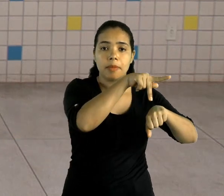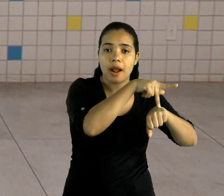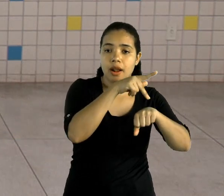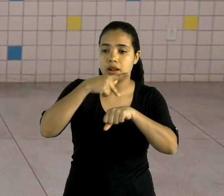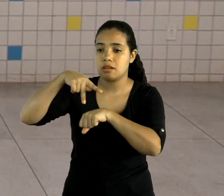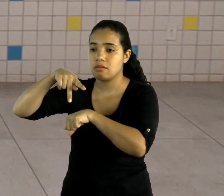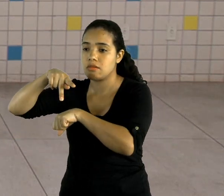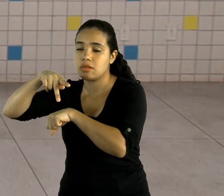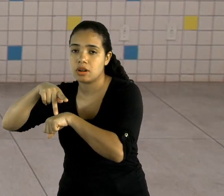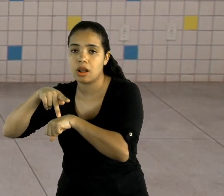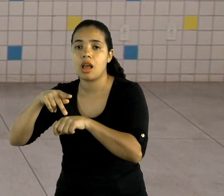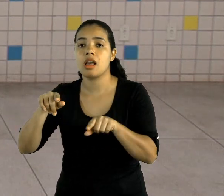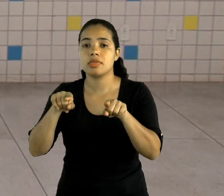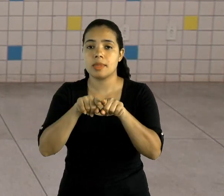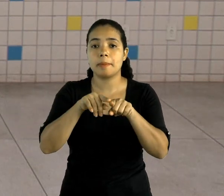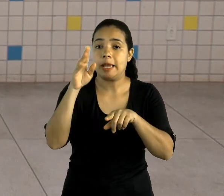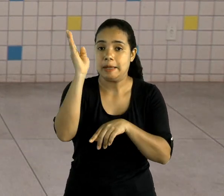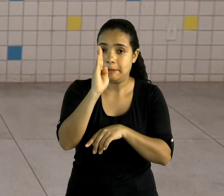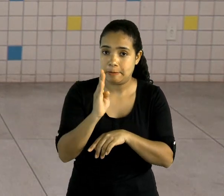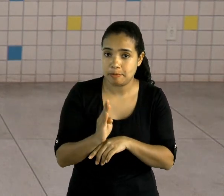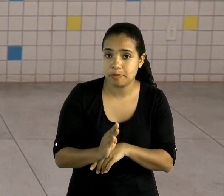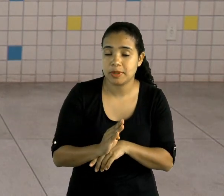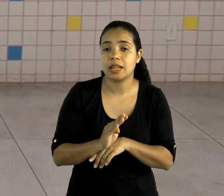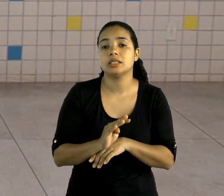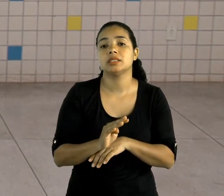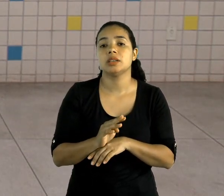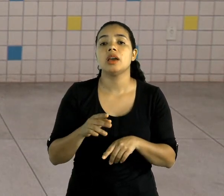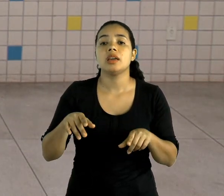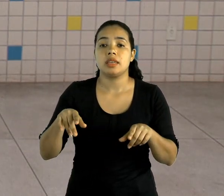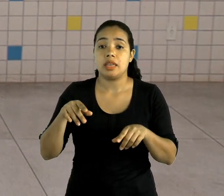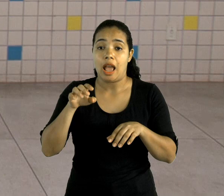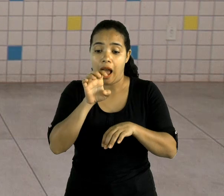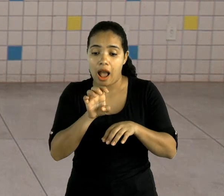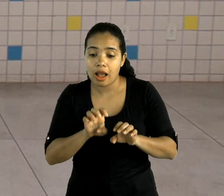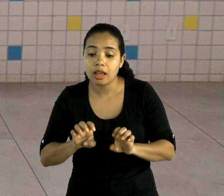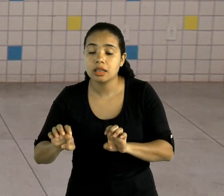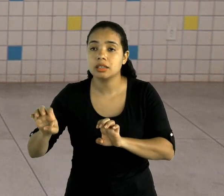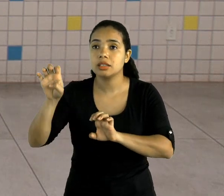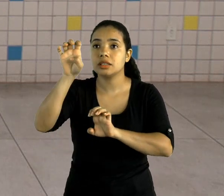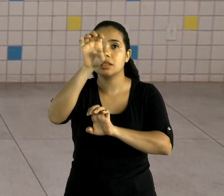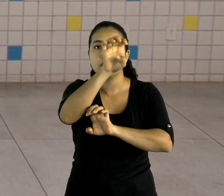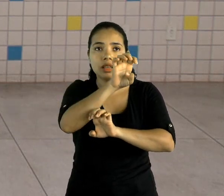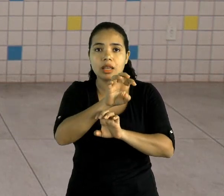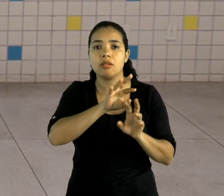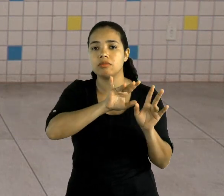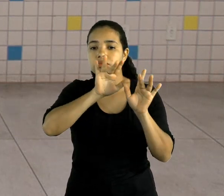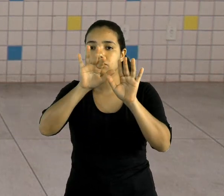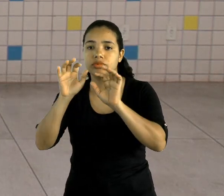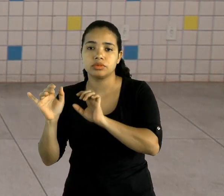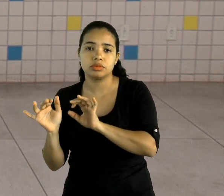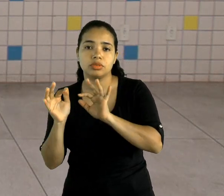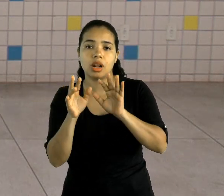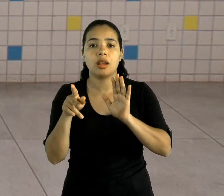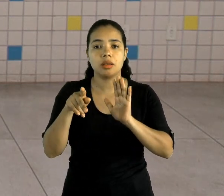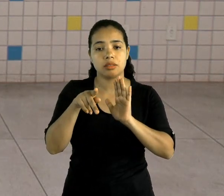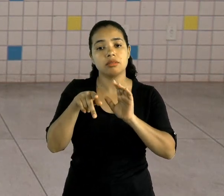quanto o fluxo migratório no Brasil e o fluxo migratório aqui no nosso estado, no Tocantins.